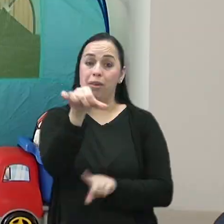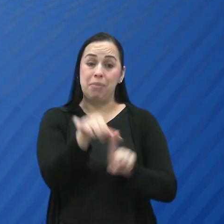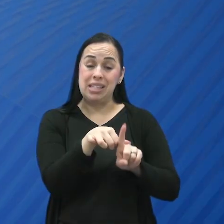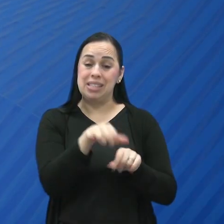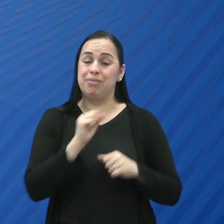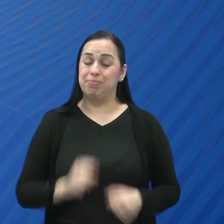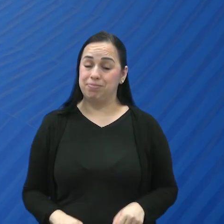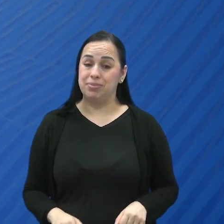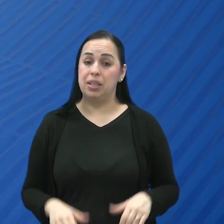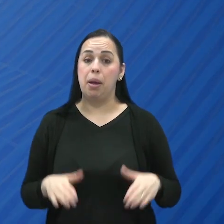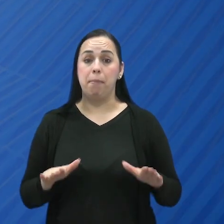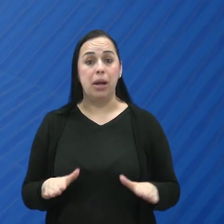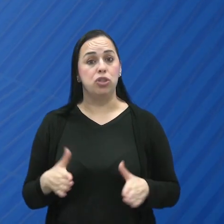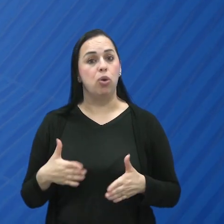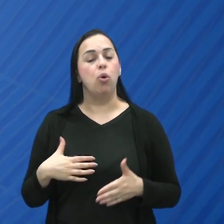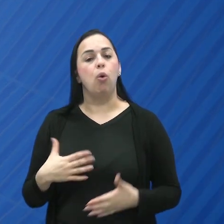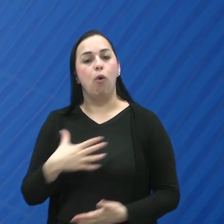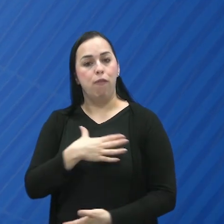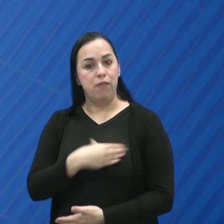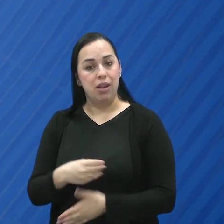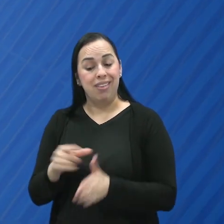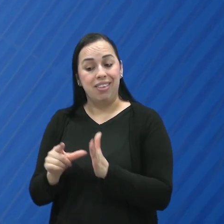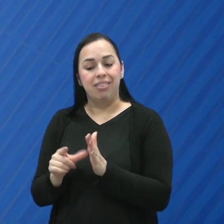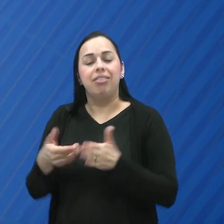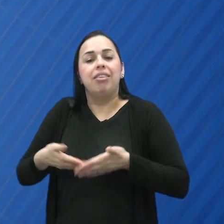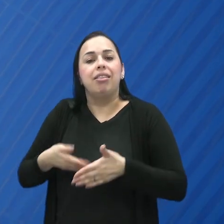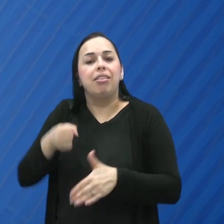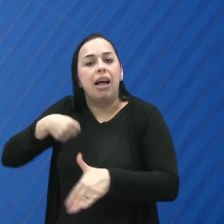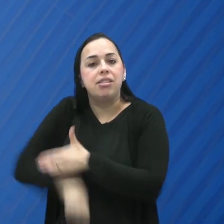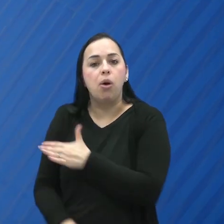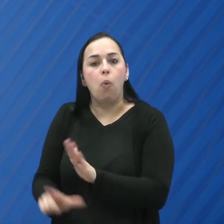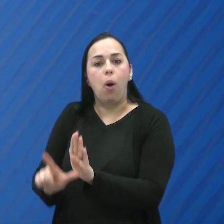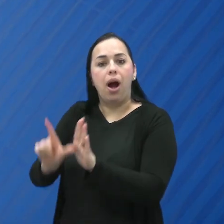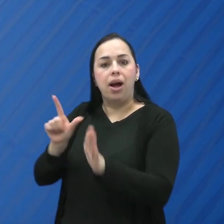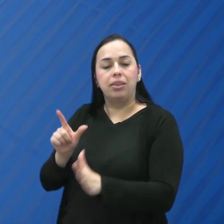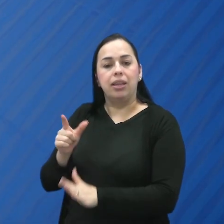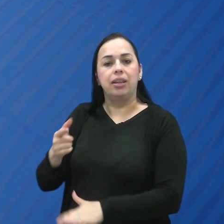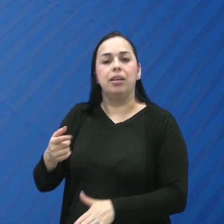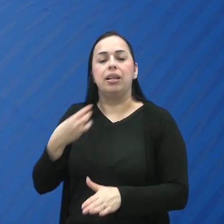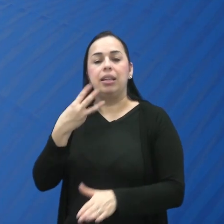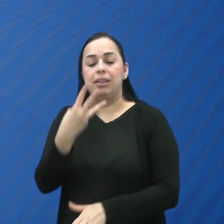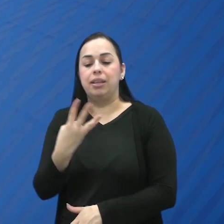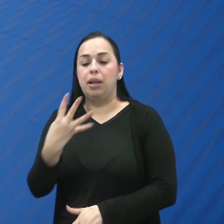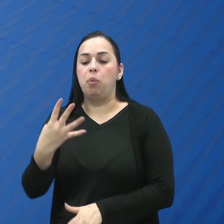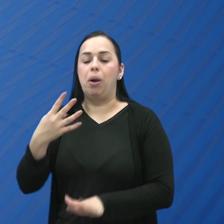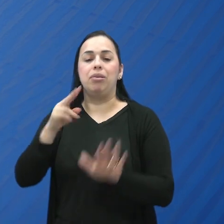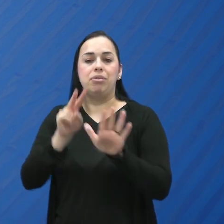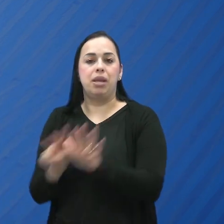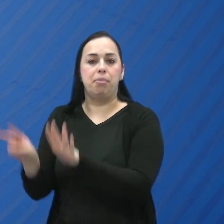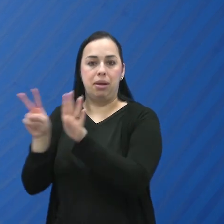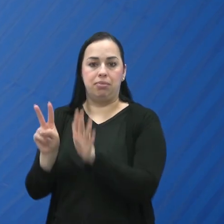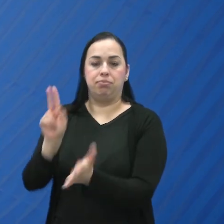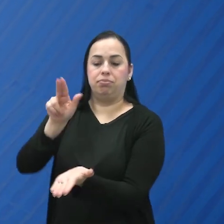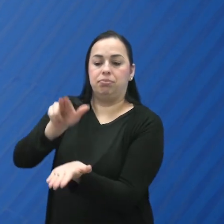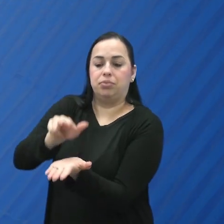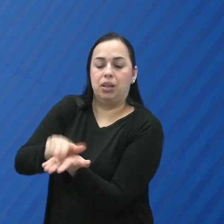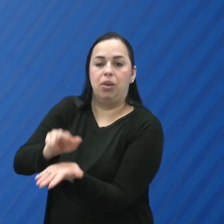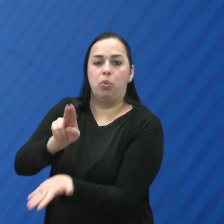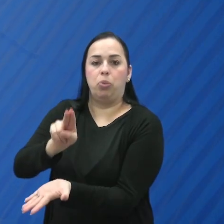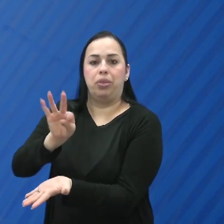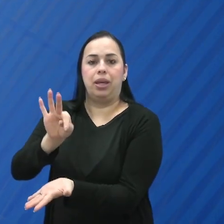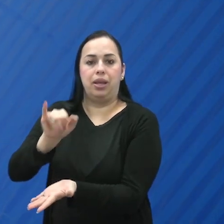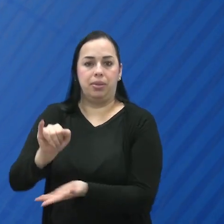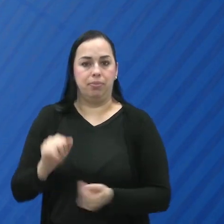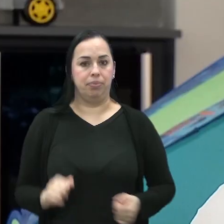gestação. Mesmo assim, o filho nasceu antes do tempo, com 34 semanas, e foi internado na